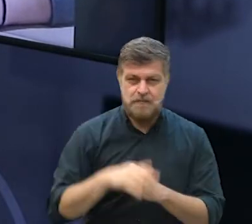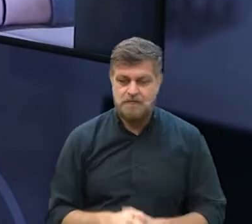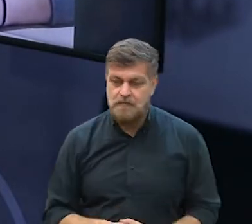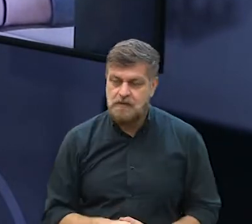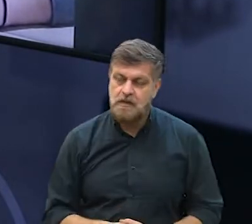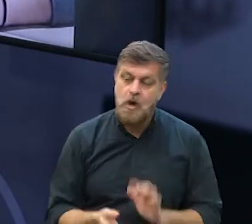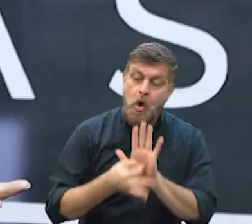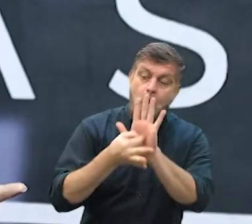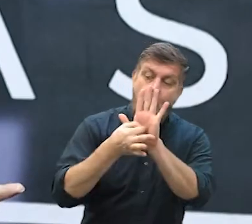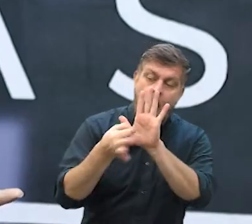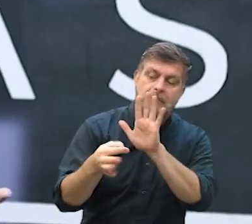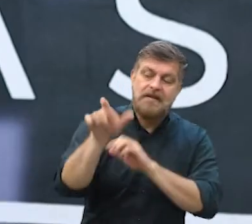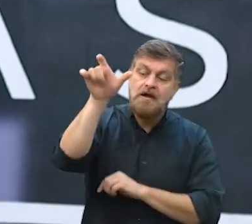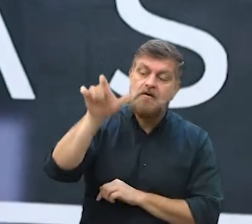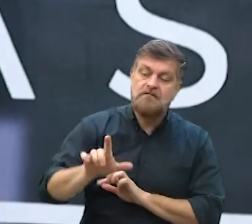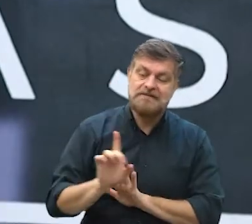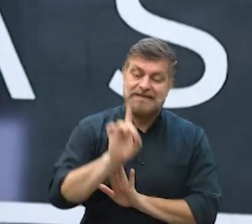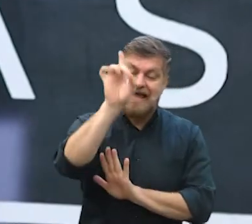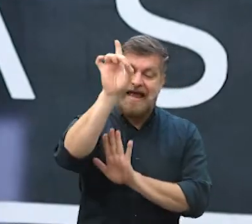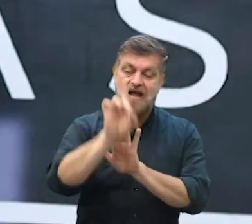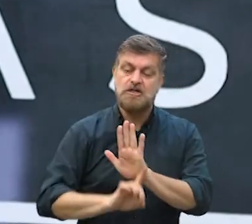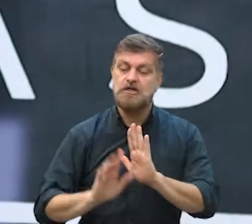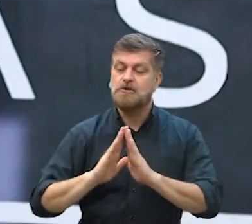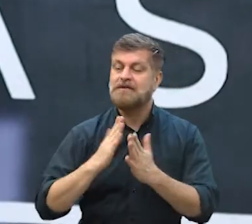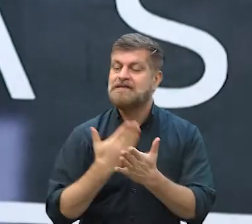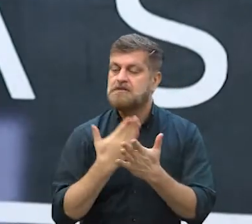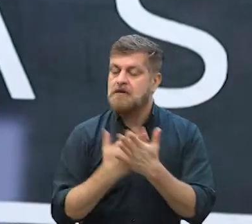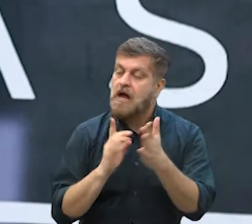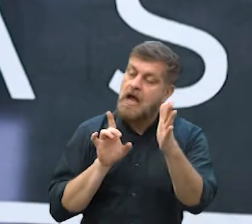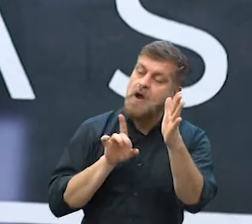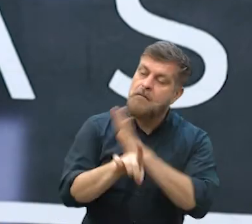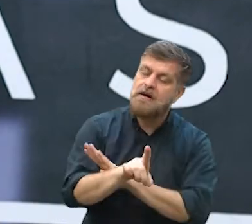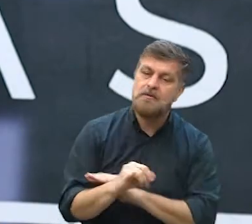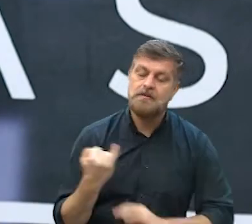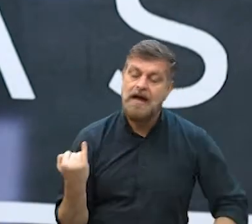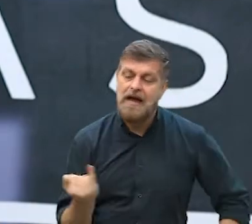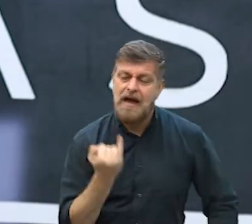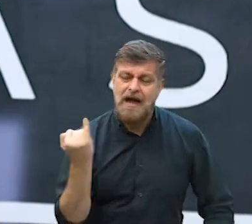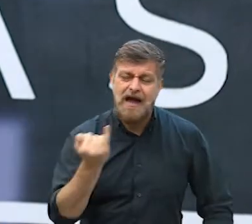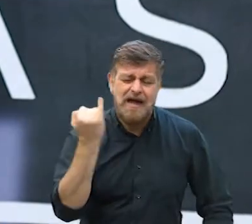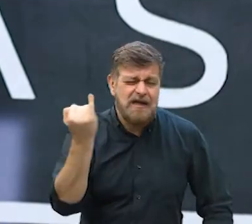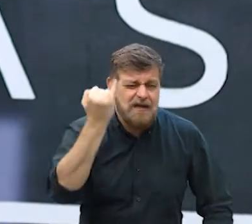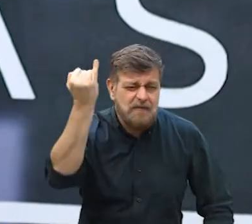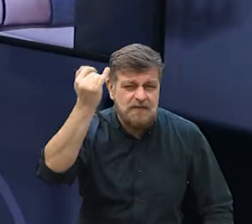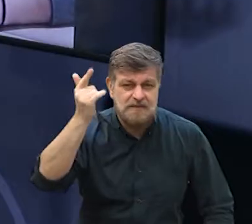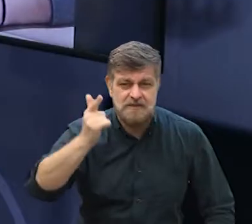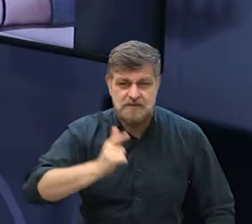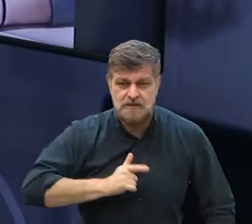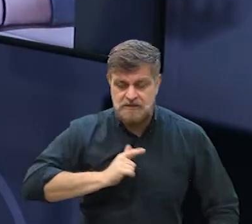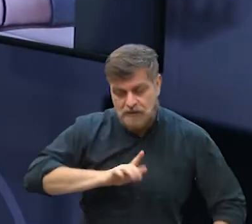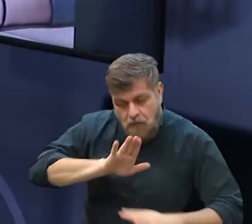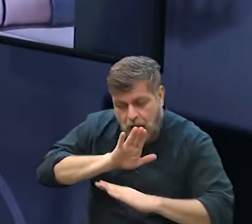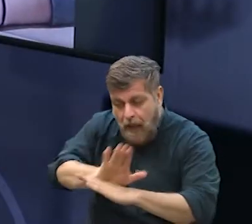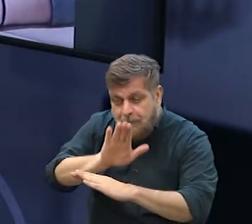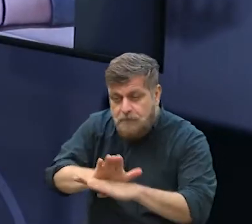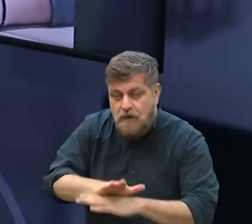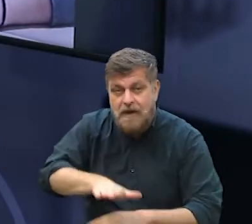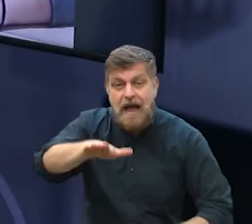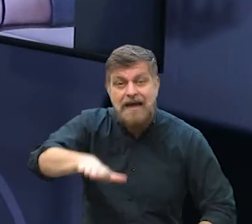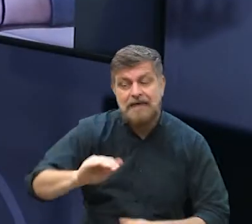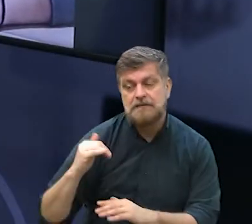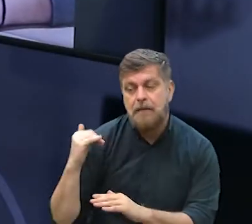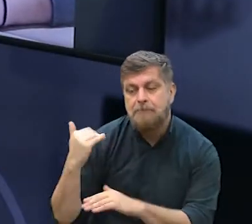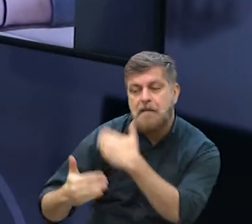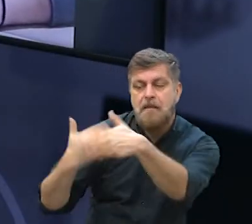sua visão, né, enquanto diretora, qual que é a importância, o peso de ter uma assistência como essa para uma criança se